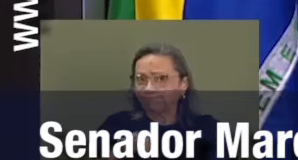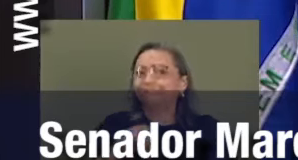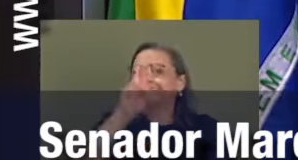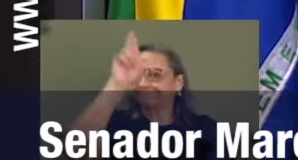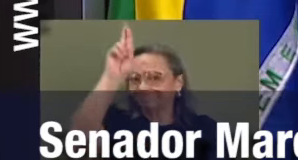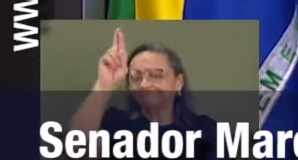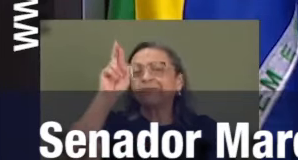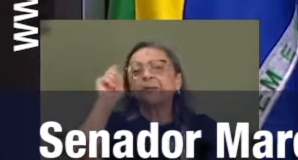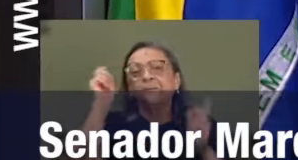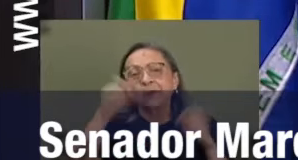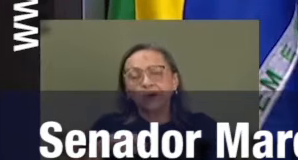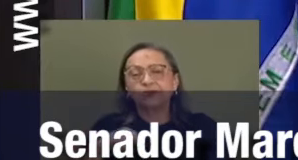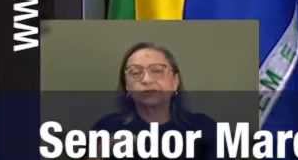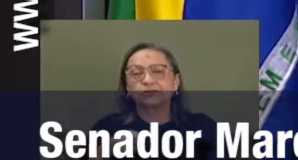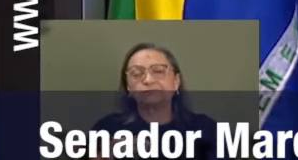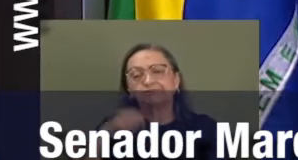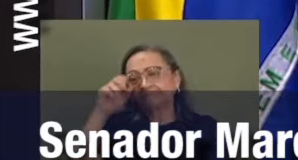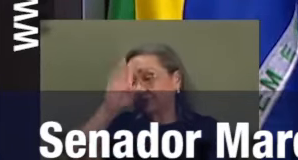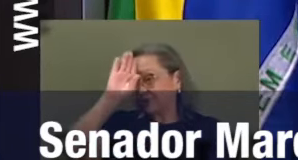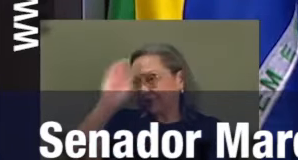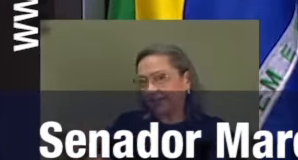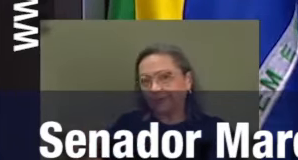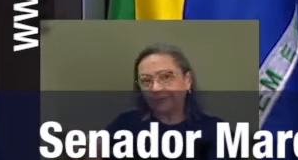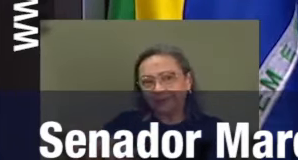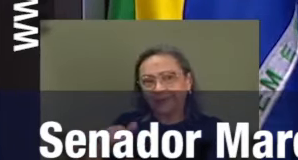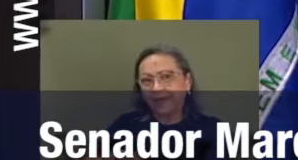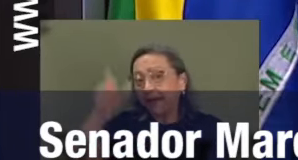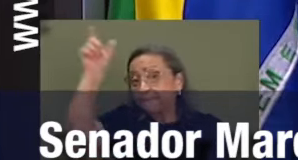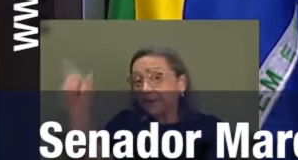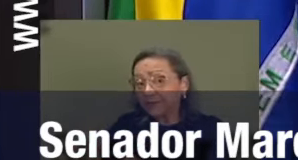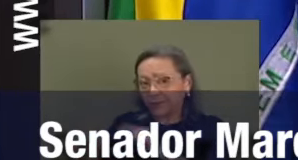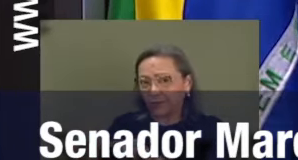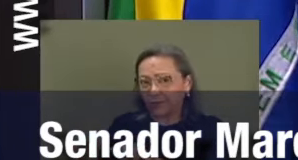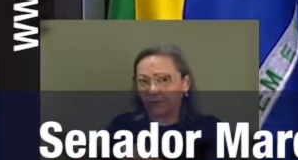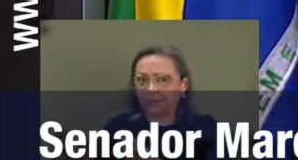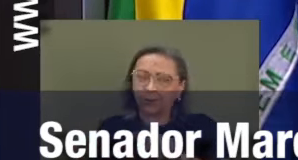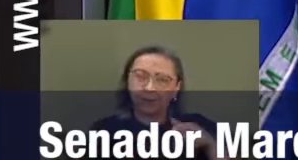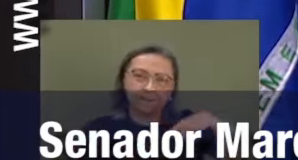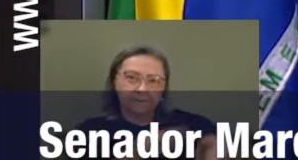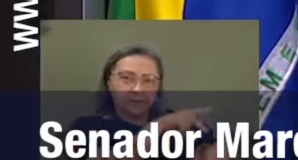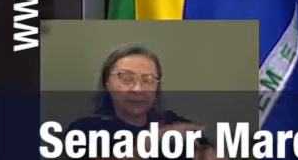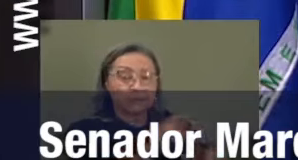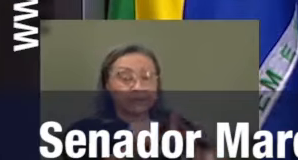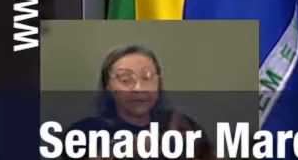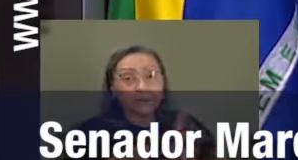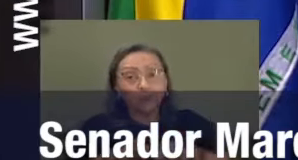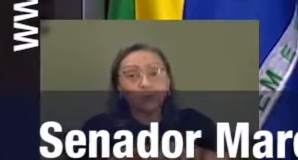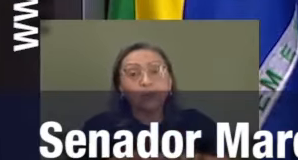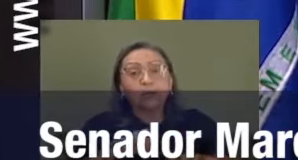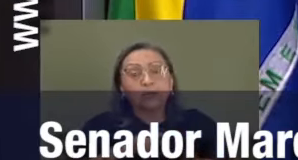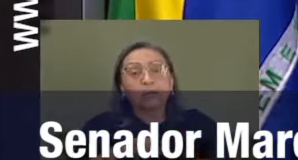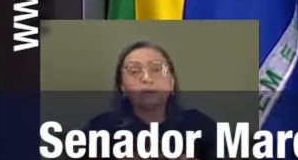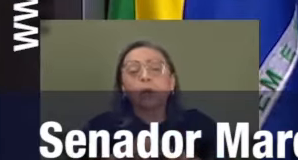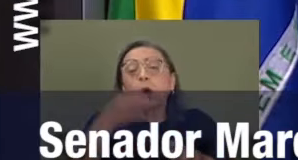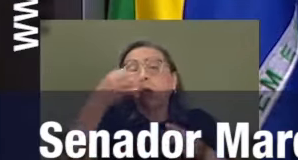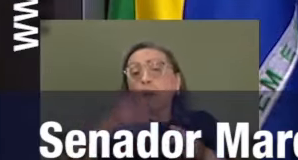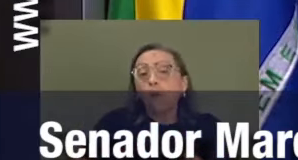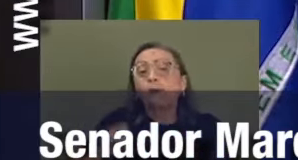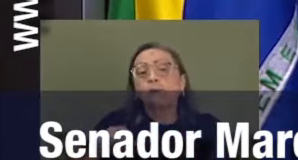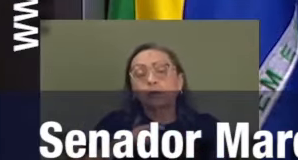penaliza a pessoa e não o país. Como nós já temos na OEA, na Comissão Interamericana de Direitos Humanos, a confirmação de que